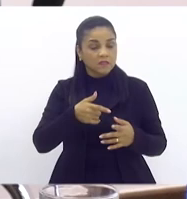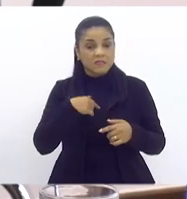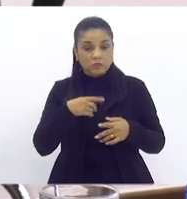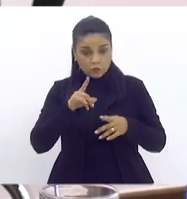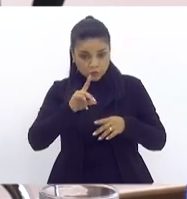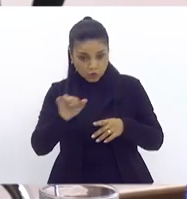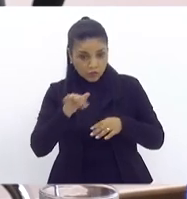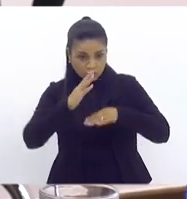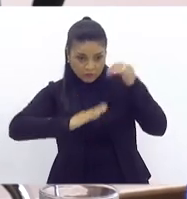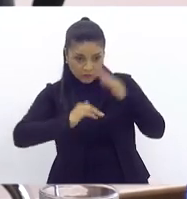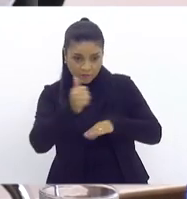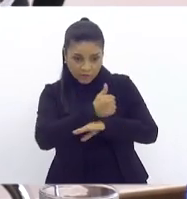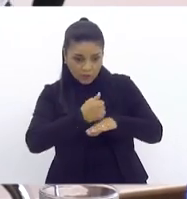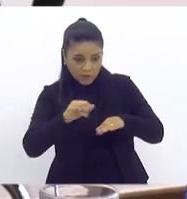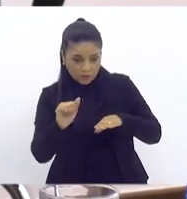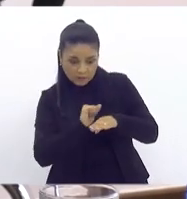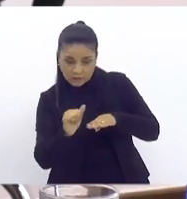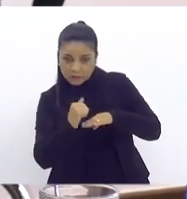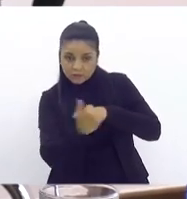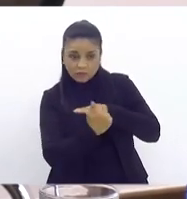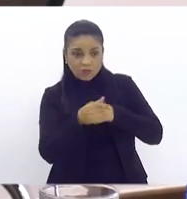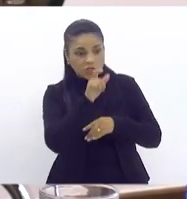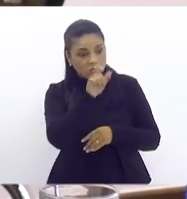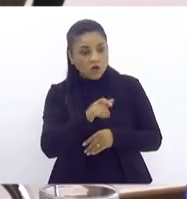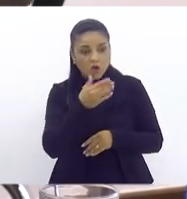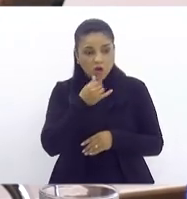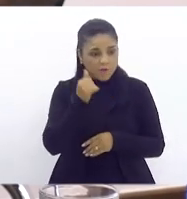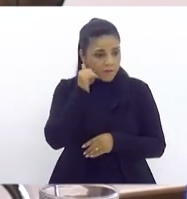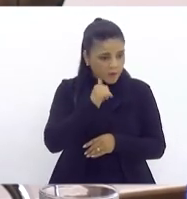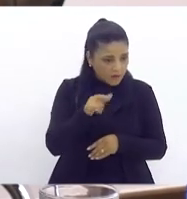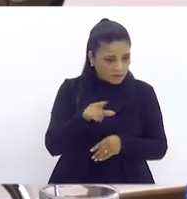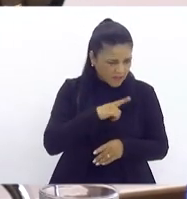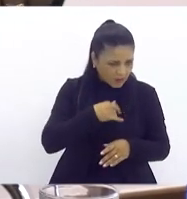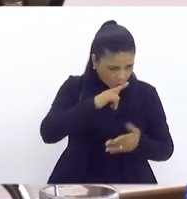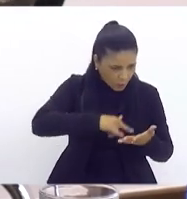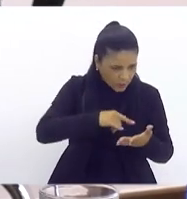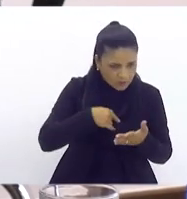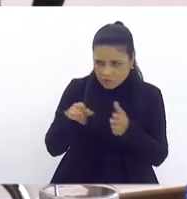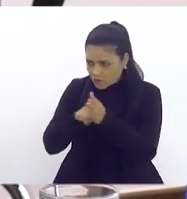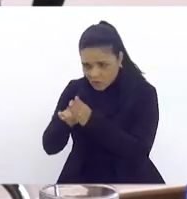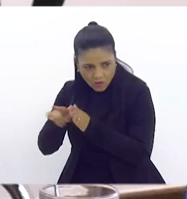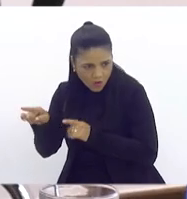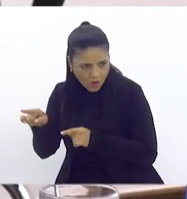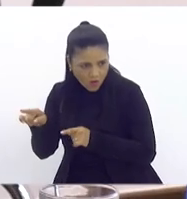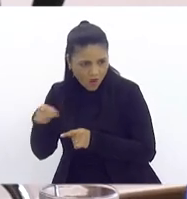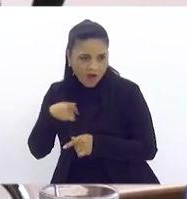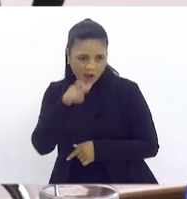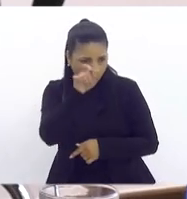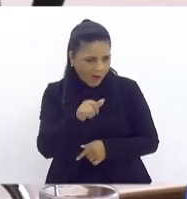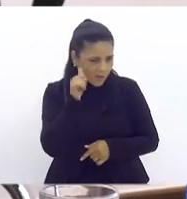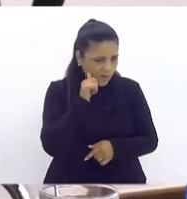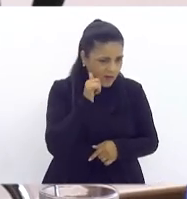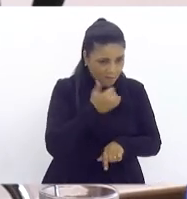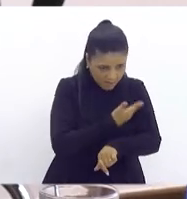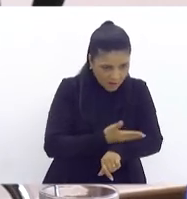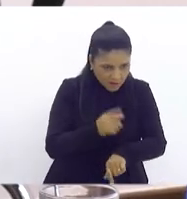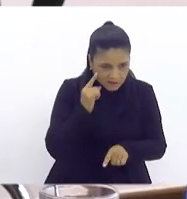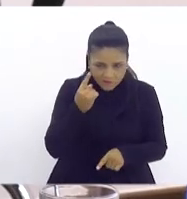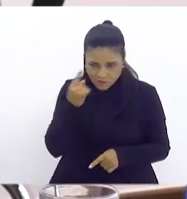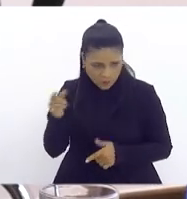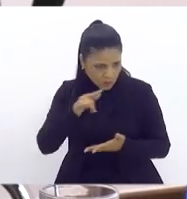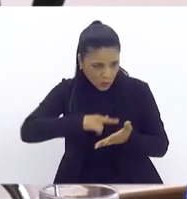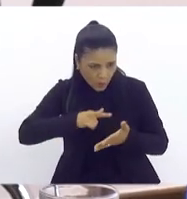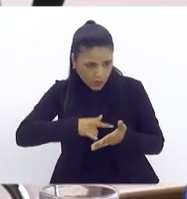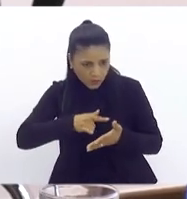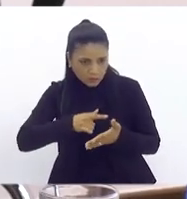eles estão sem documento aquele senhor branco que tá passando ali Será que ele tá com documento senhor checou aquela mulher o senhor chicou se ela tá com documento o que